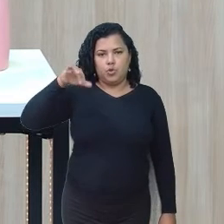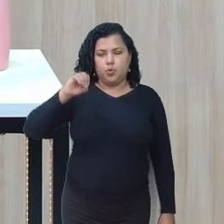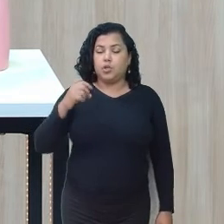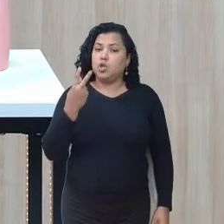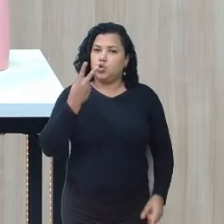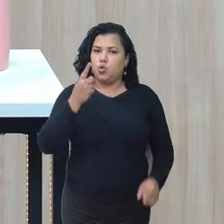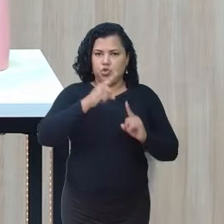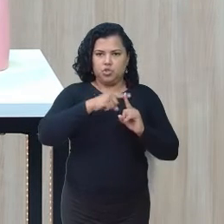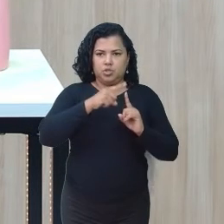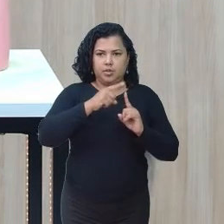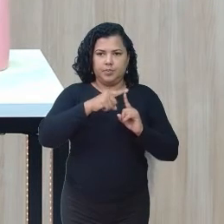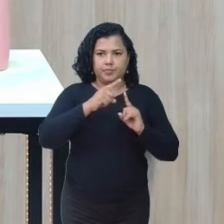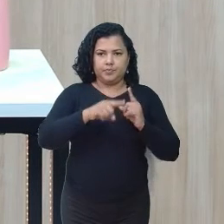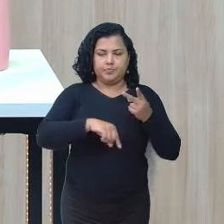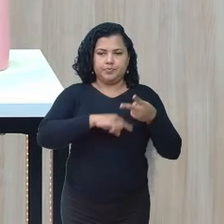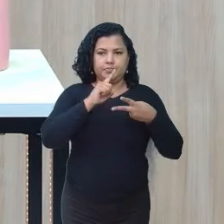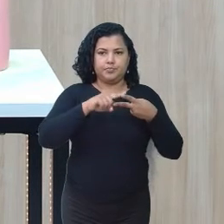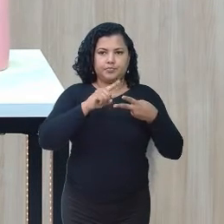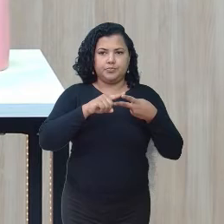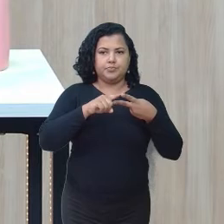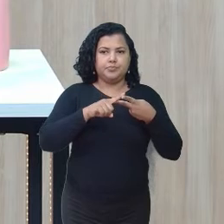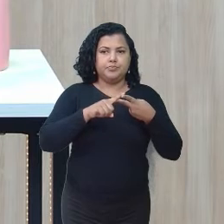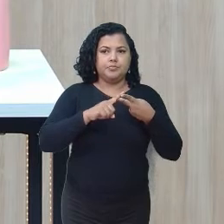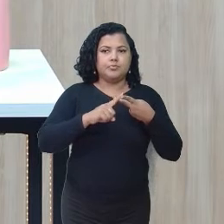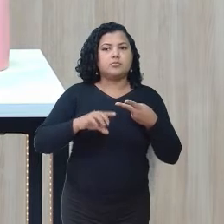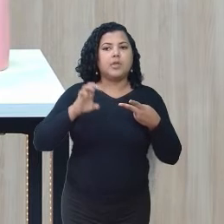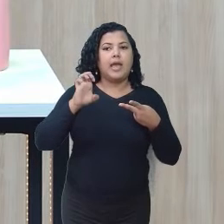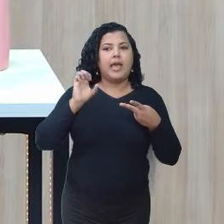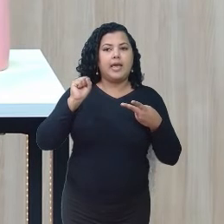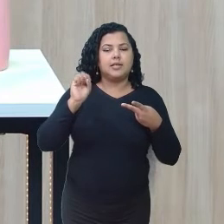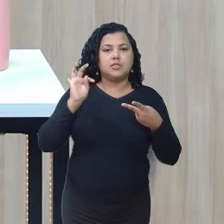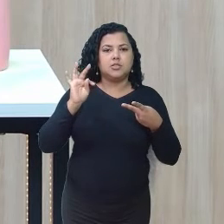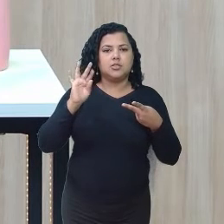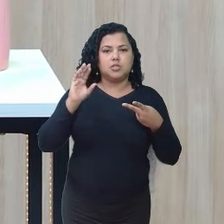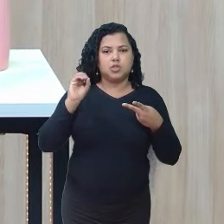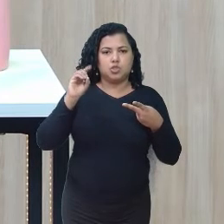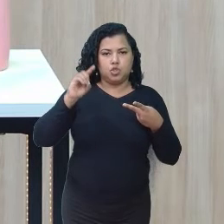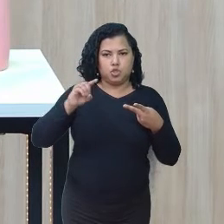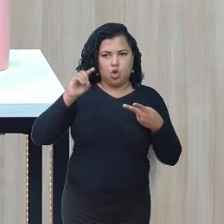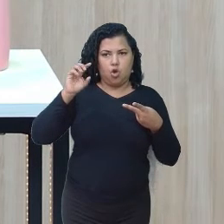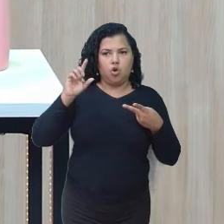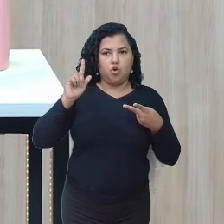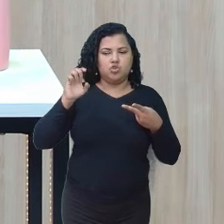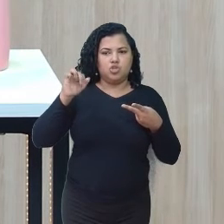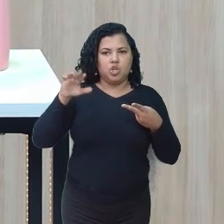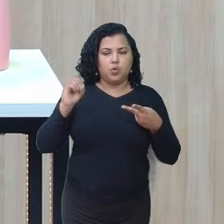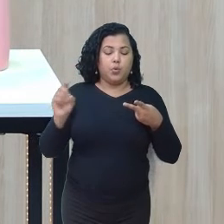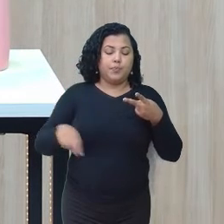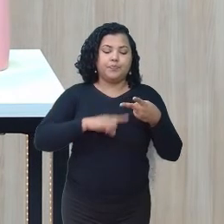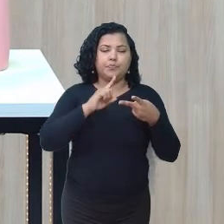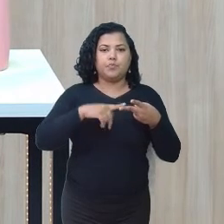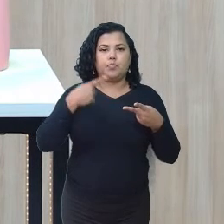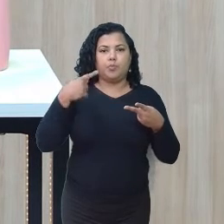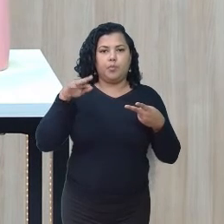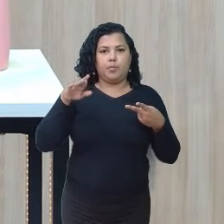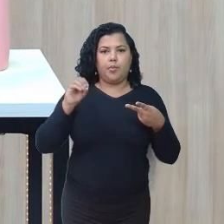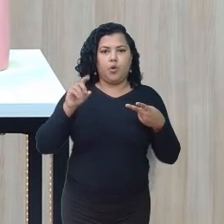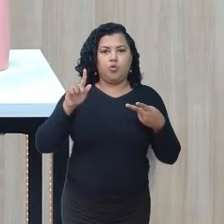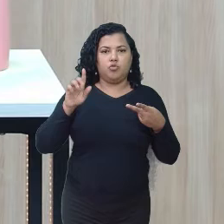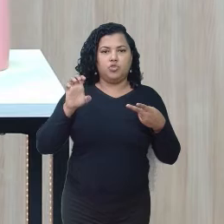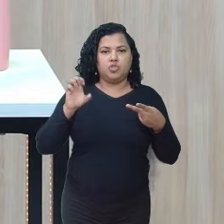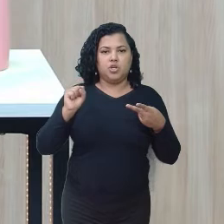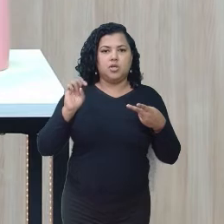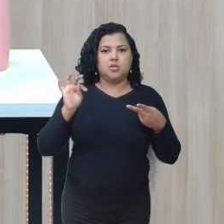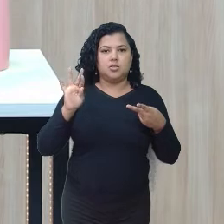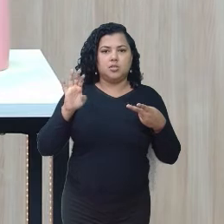esses hormônios sexuais, tanto o estrógeno como a progesterona. E eles são